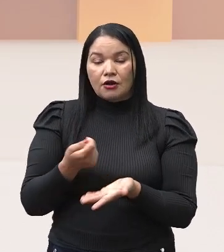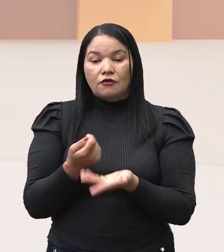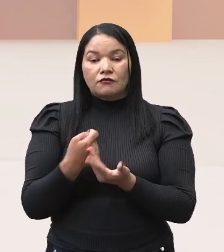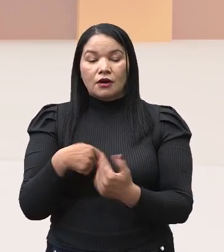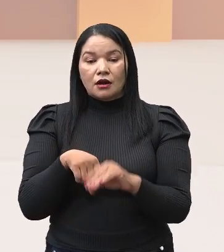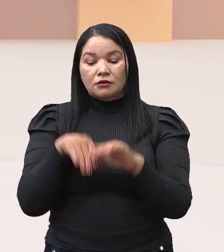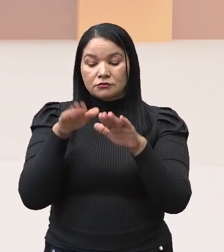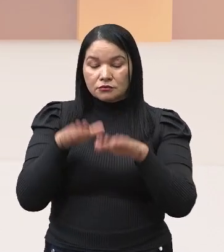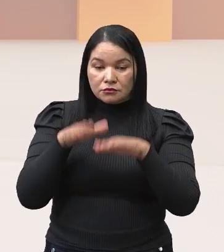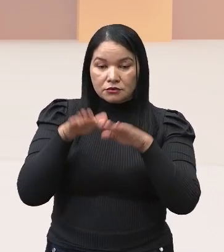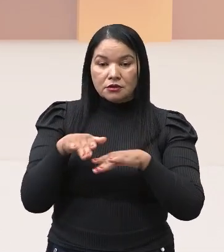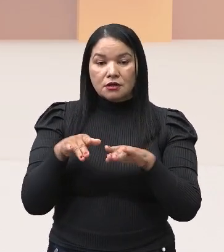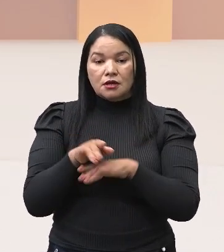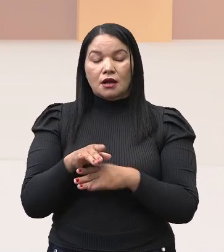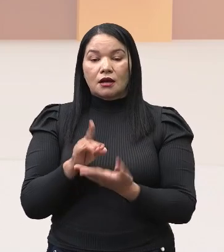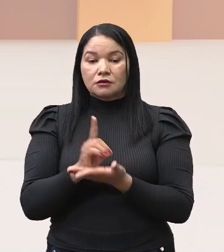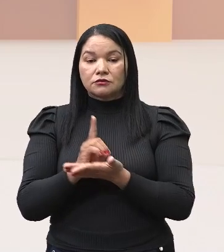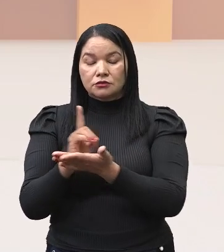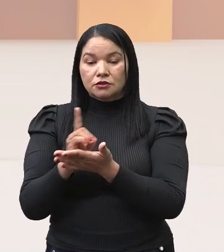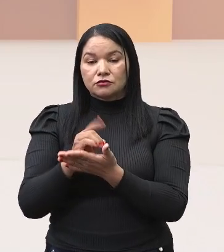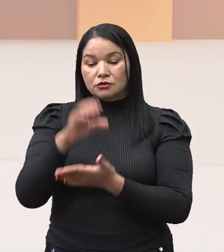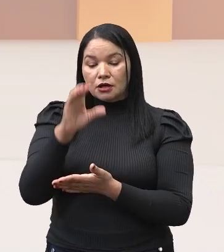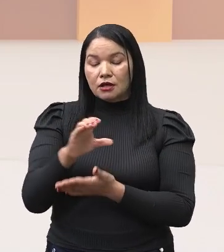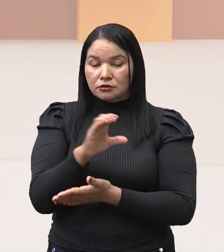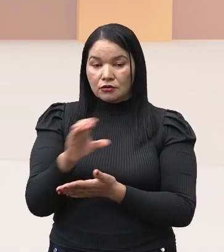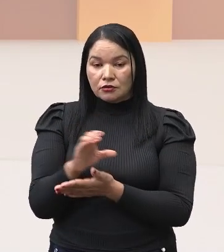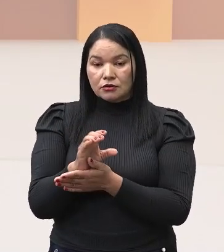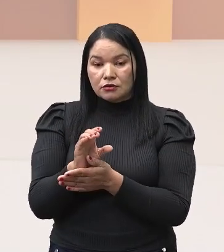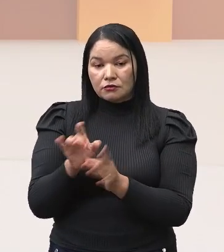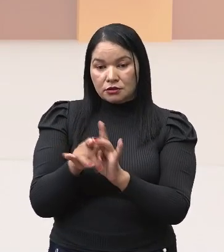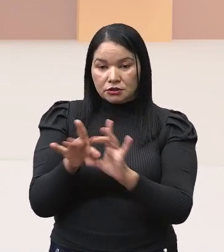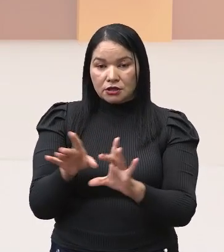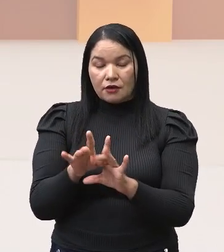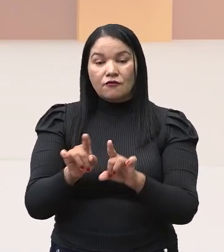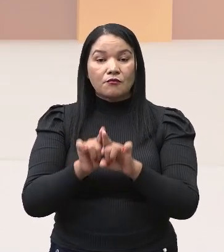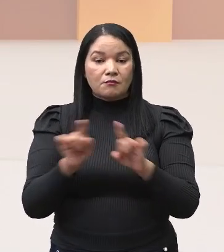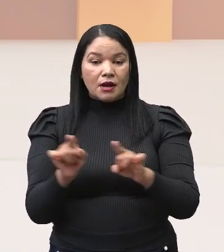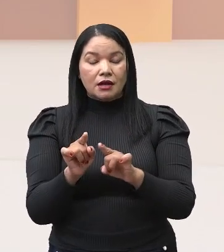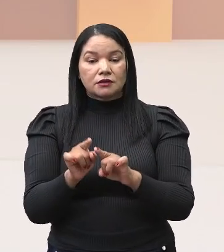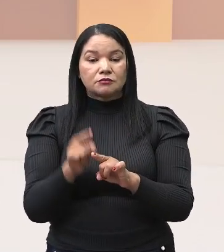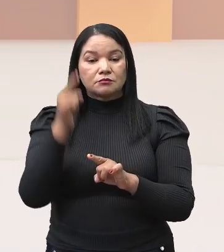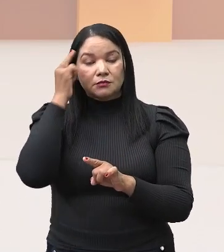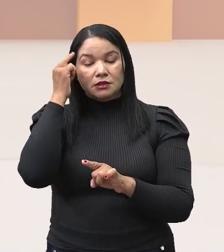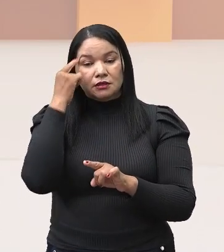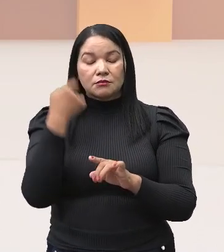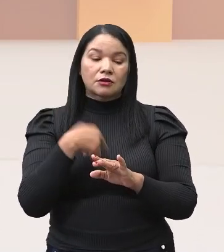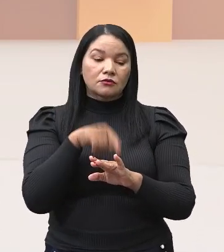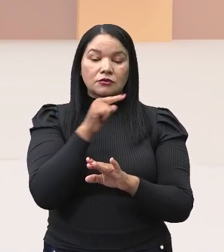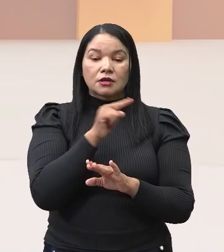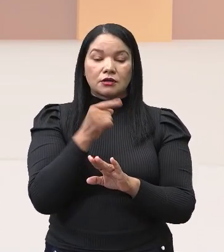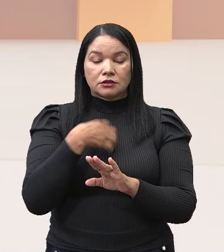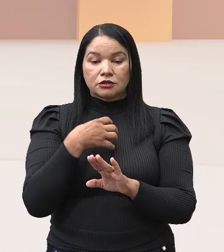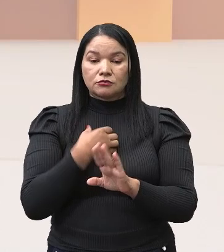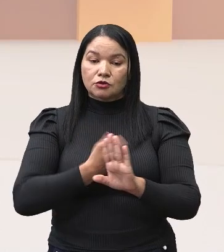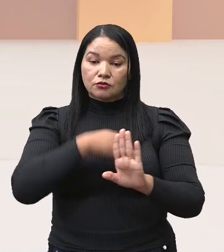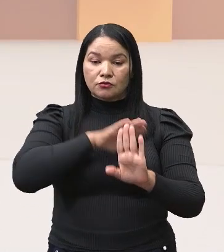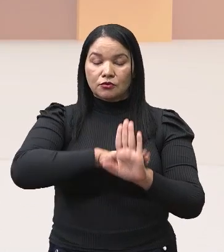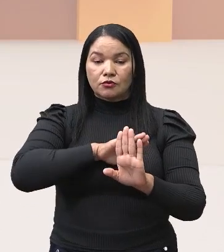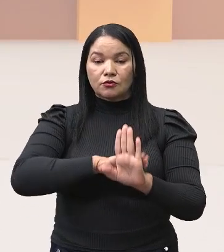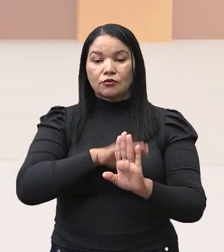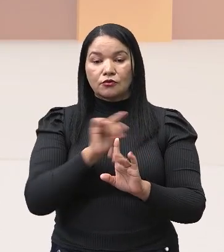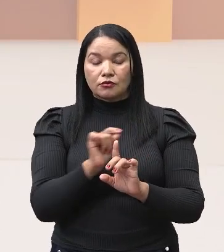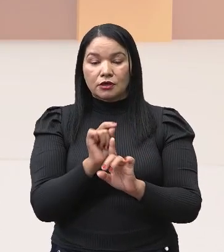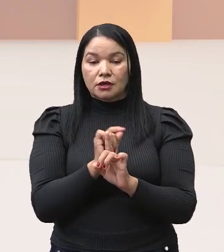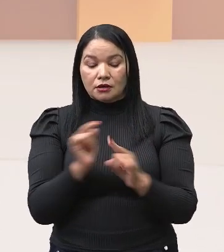adorando, cultuando ao Deus católico, então está tudo bem. Quando, na verdade, eles faziam associações desses santos com suas